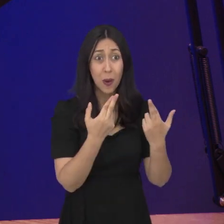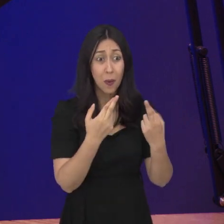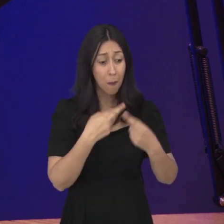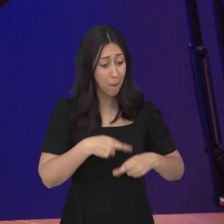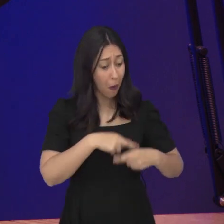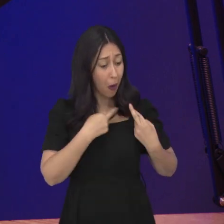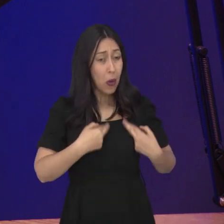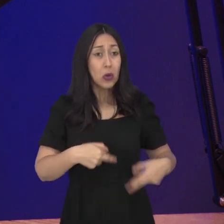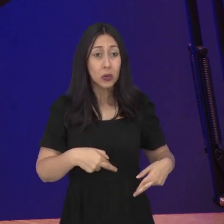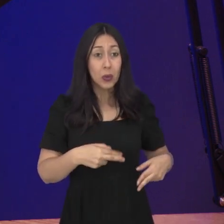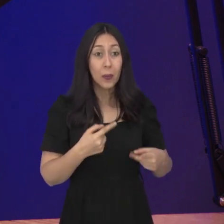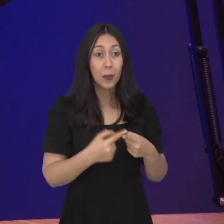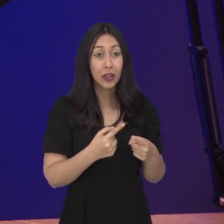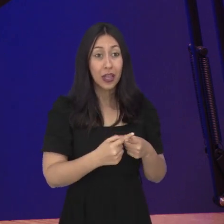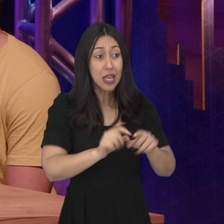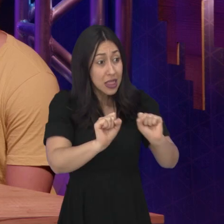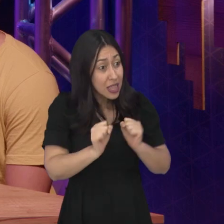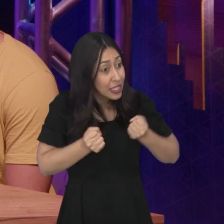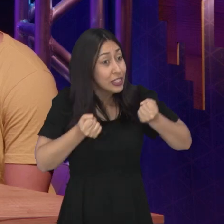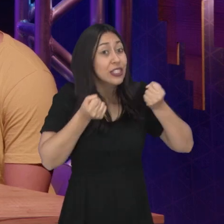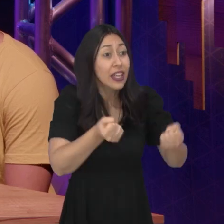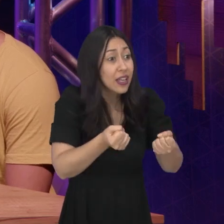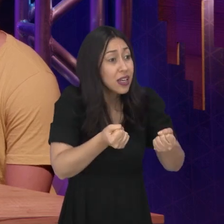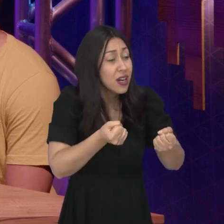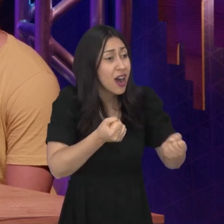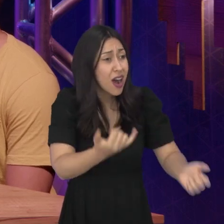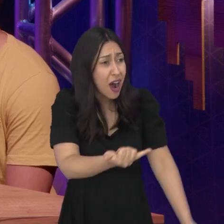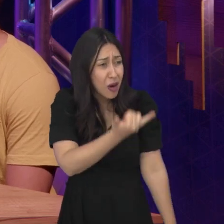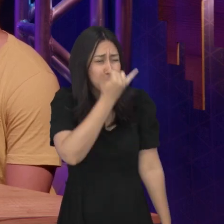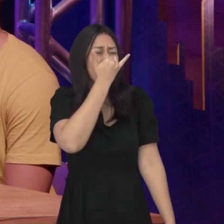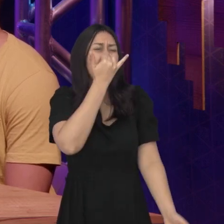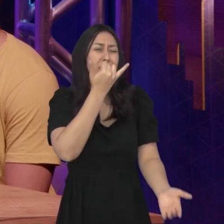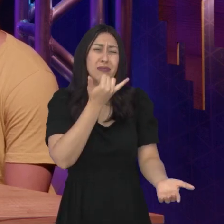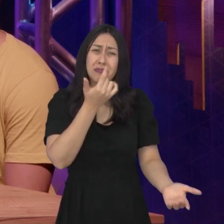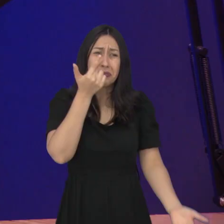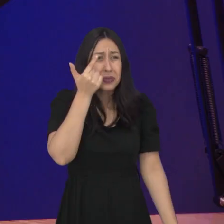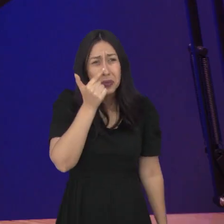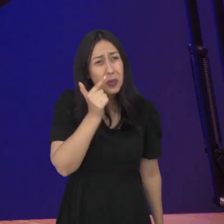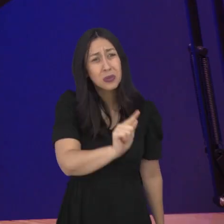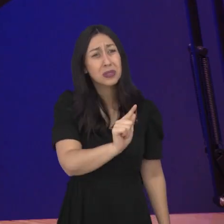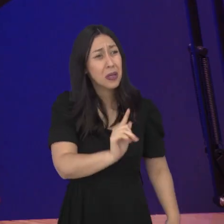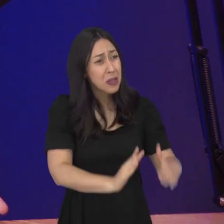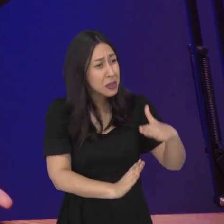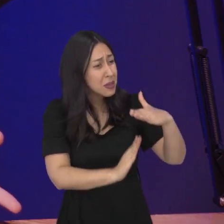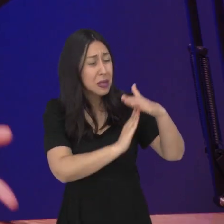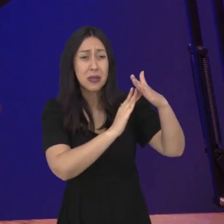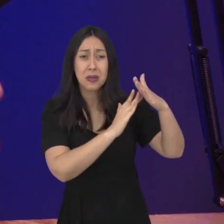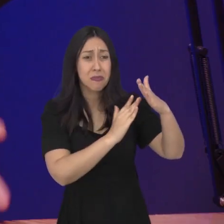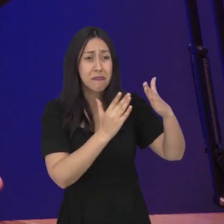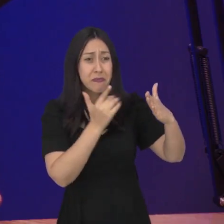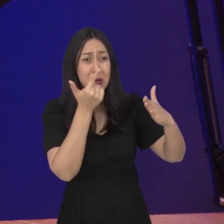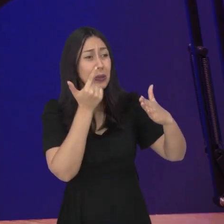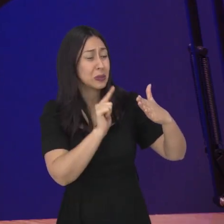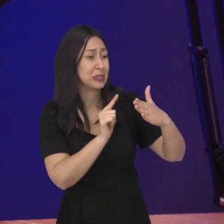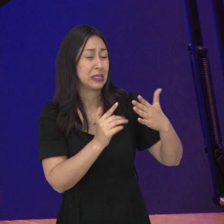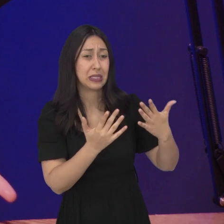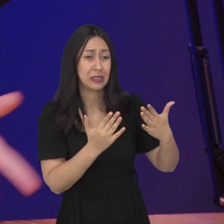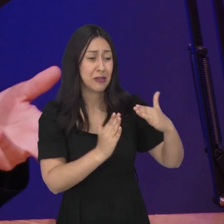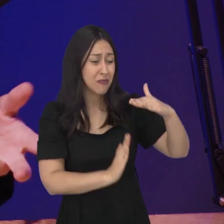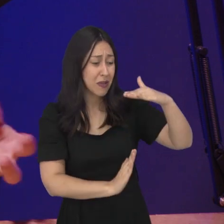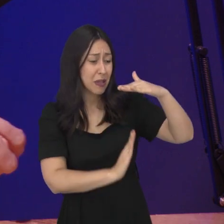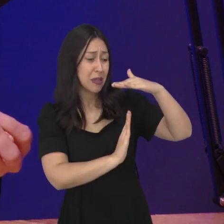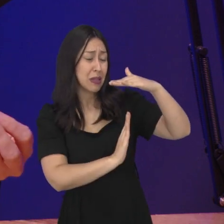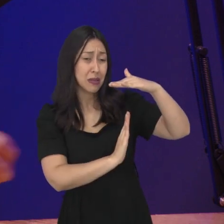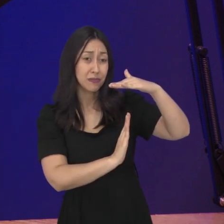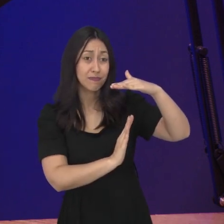é como se fosse um luto, porque você se dedicou muito para aquilo e é como se você não tivesse, né, você não conseguiu atingir um objetivo. Só